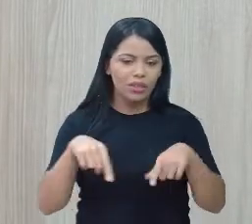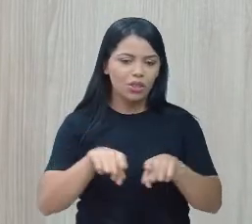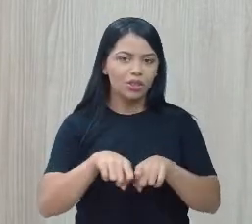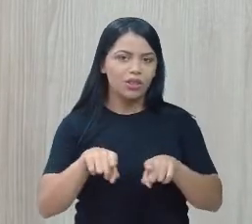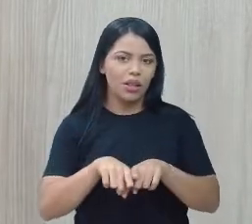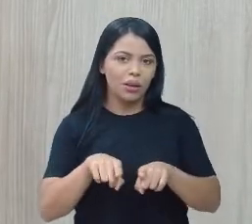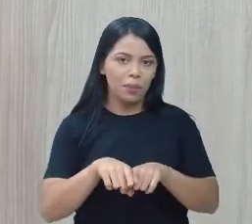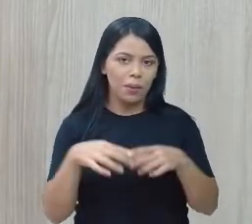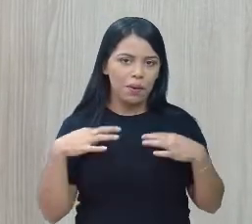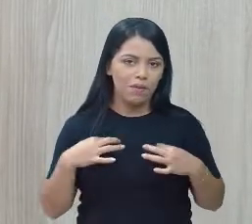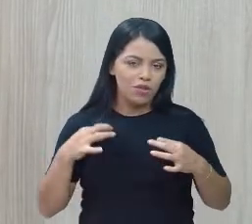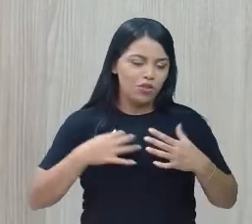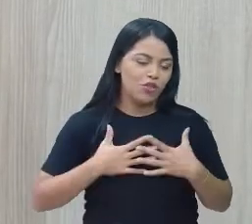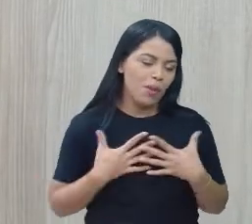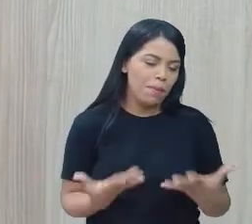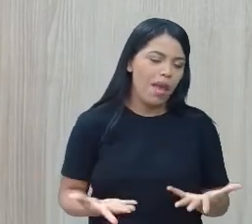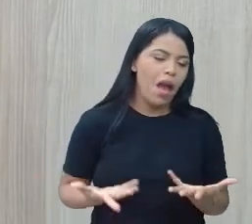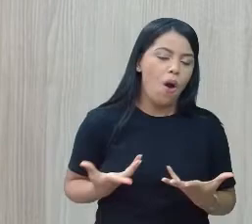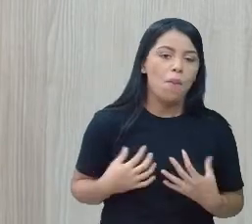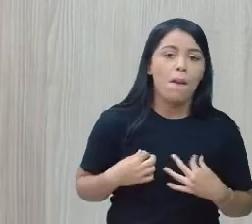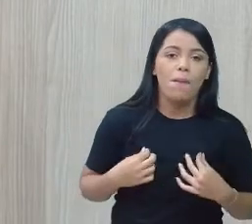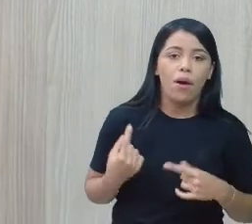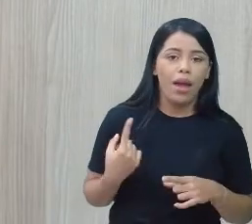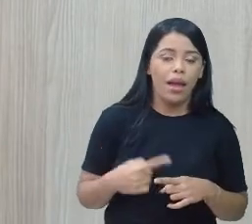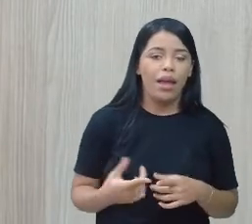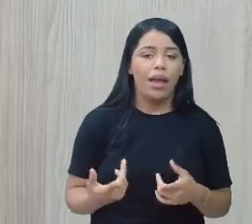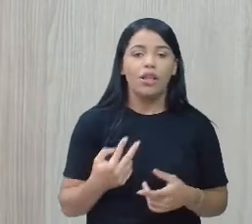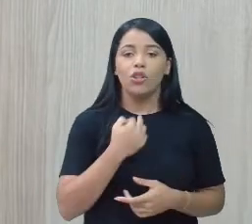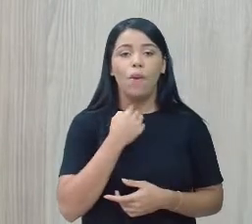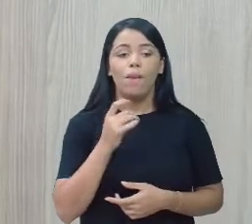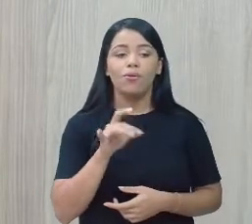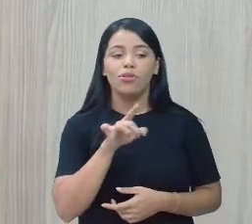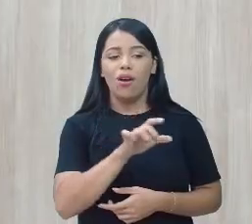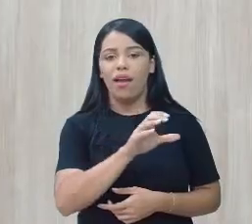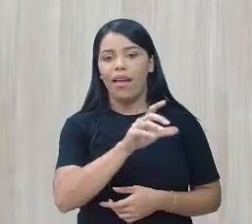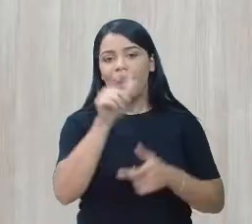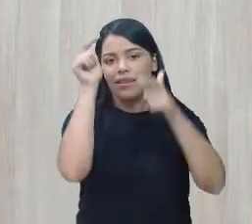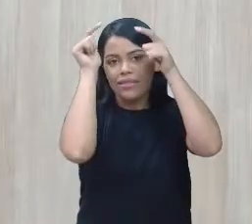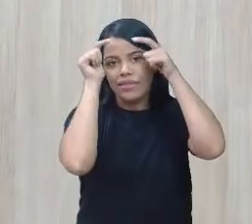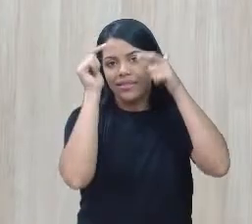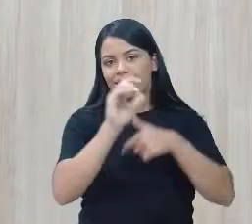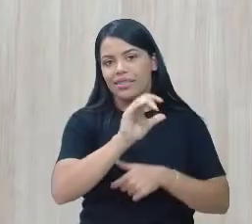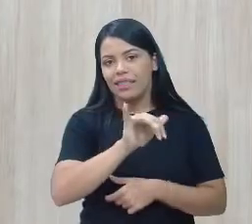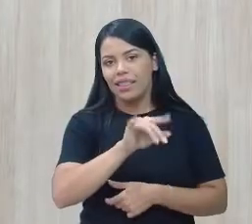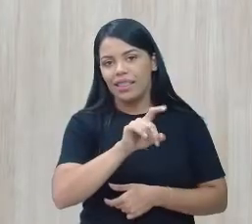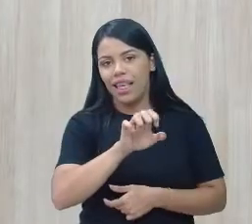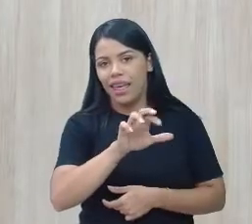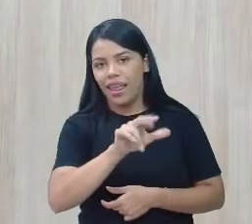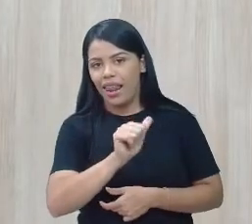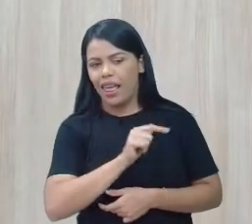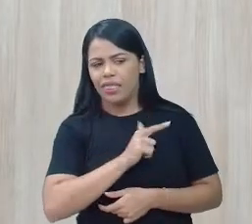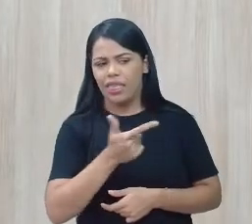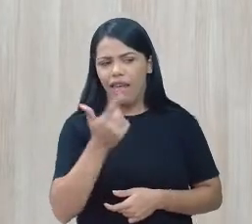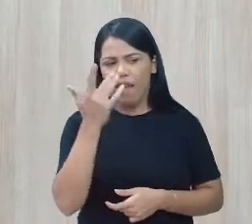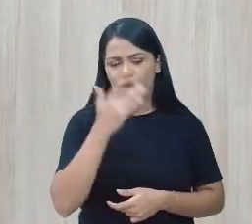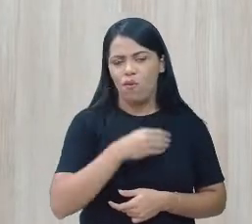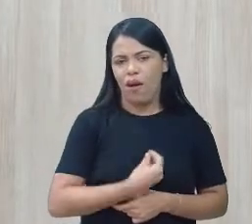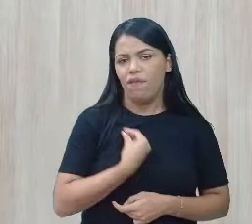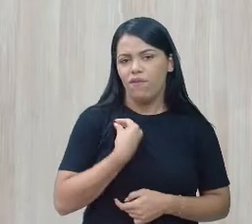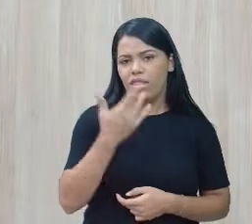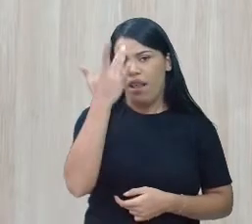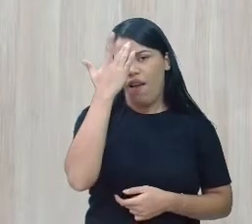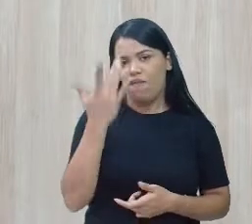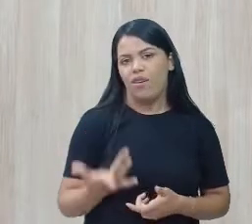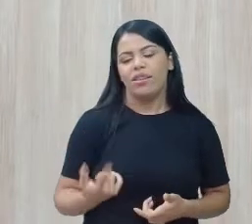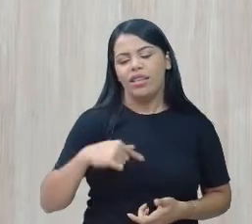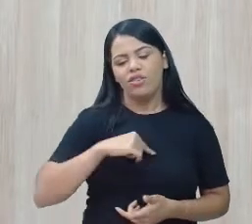a Cinderela que tem, né, certas facilidades. É complicado, né? A Cinderela tinha ajuda, que a gente tem várias